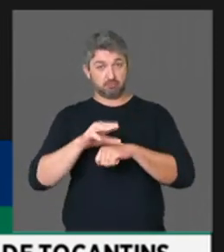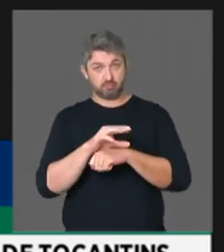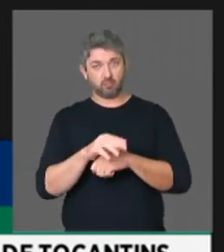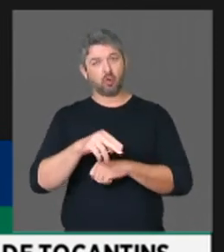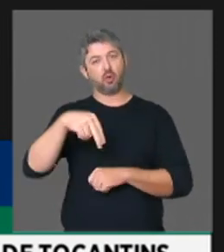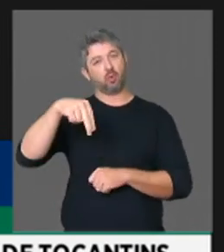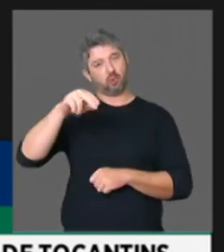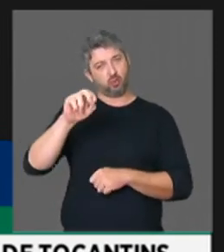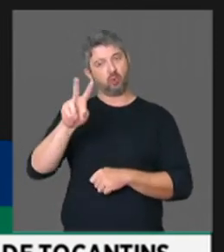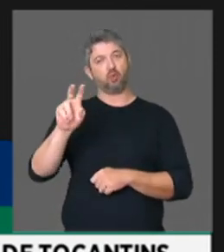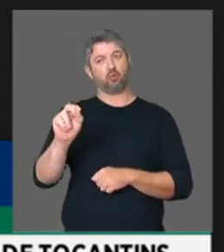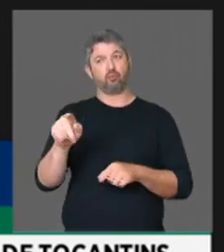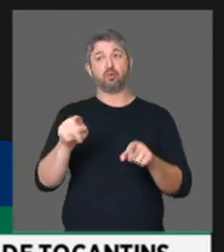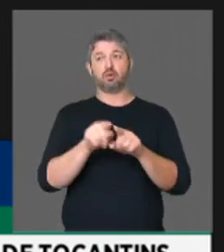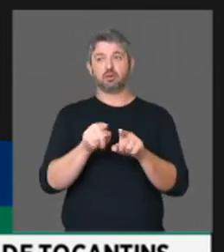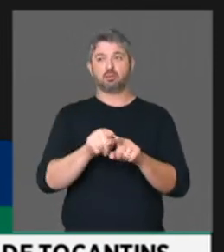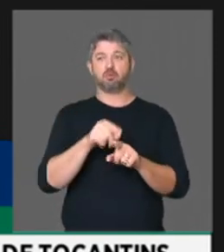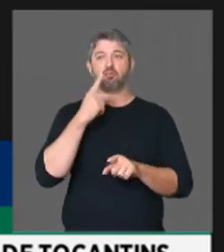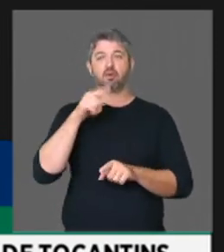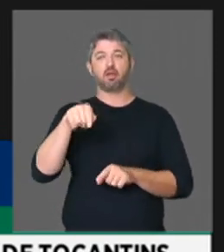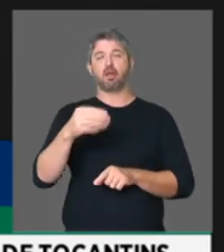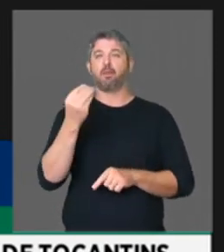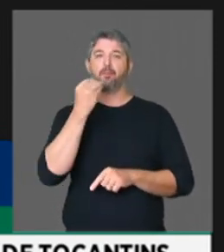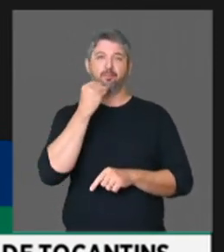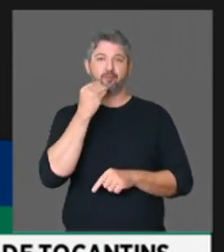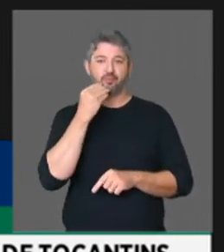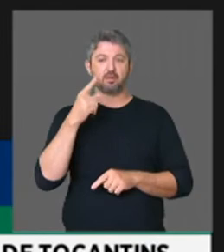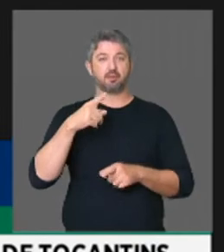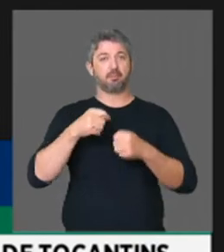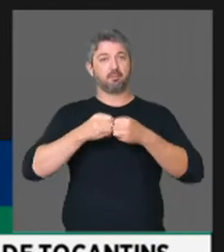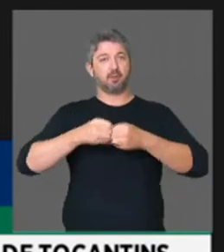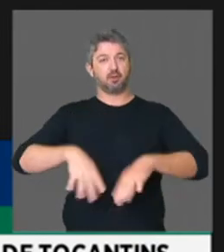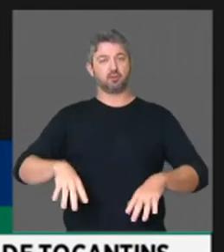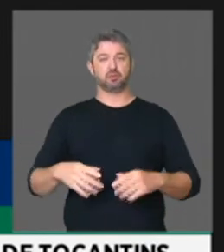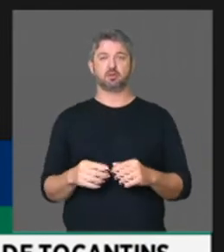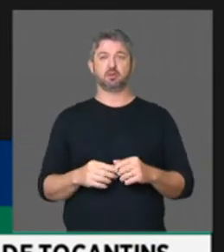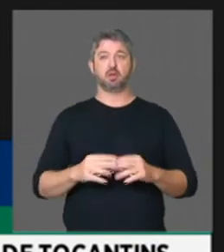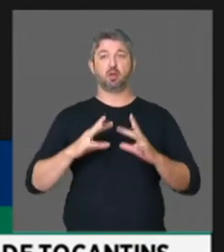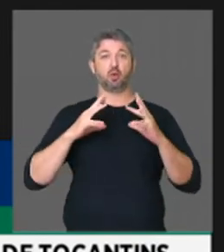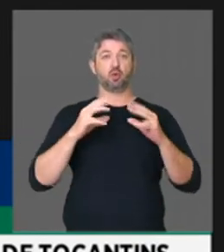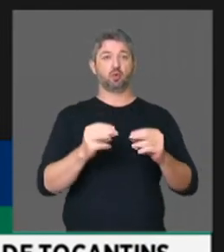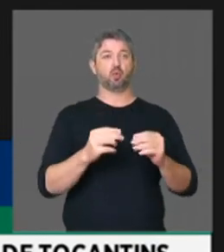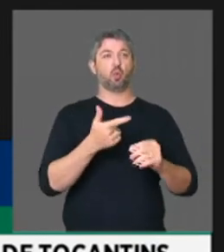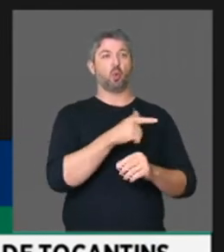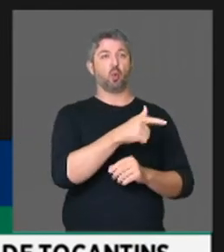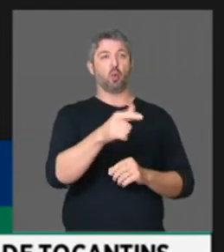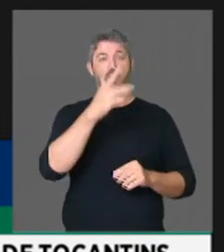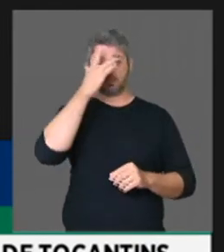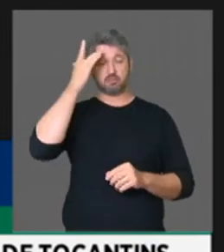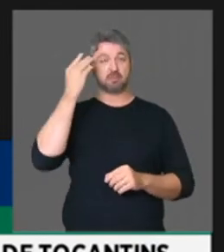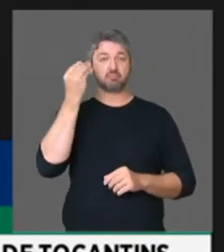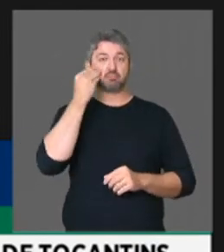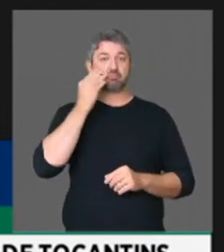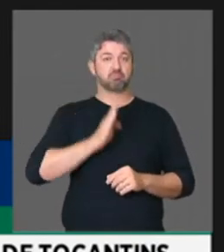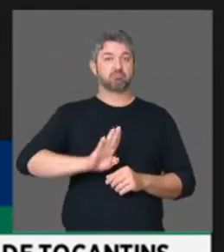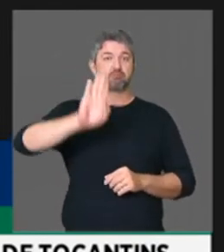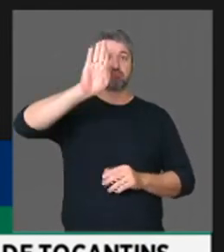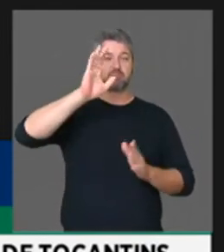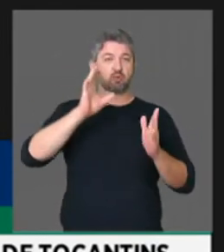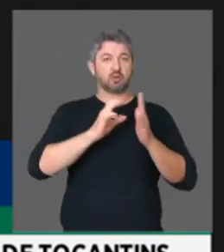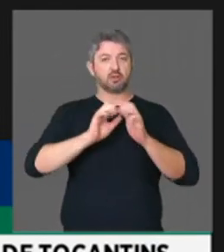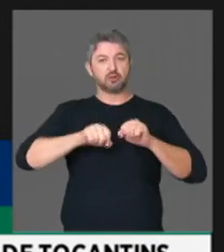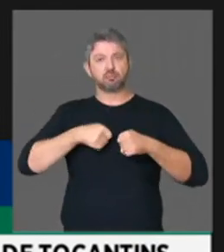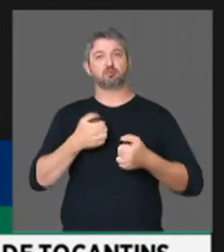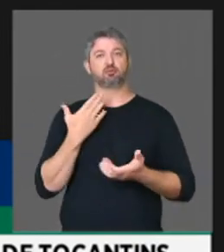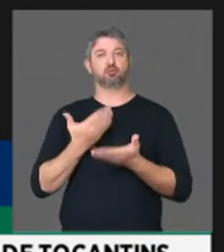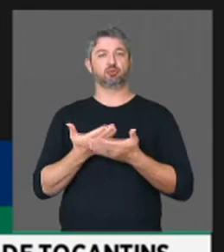entende de que ele gera, obviamente, um prejuízo a todos os outros concurseiros que talvez se esforcem,